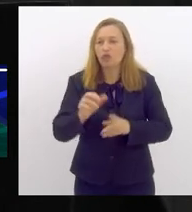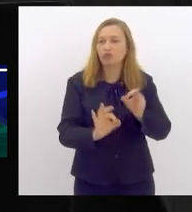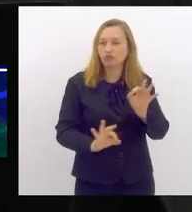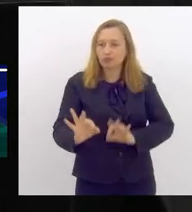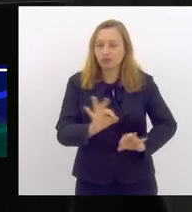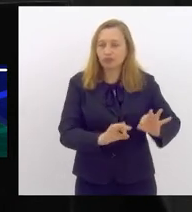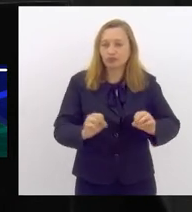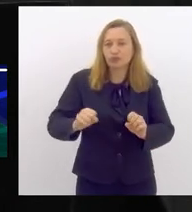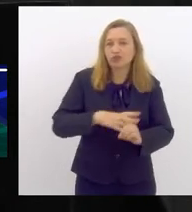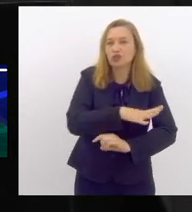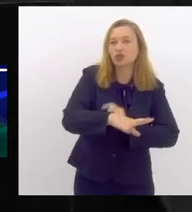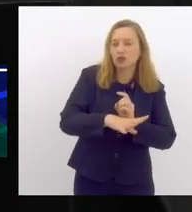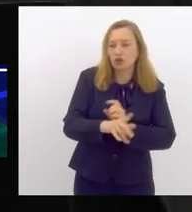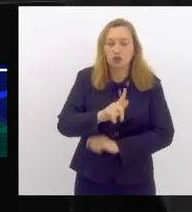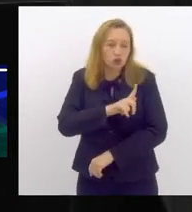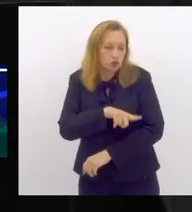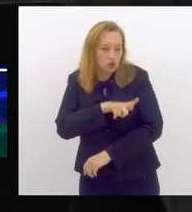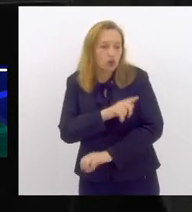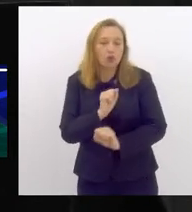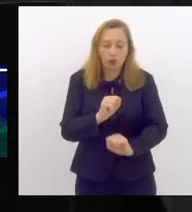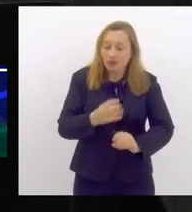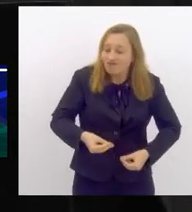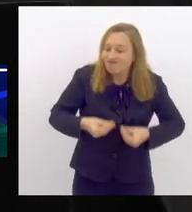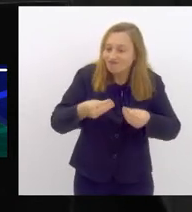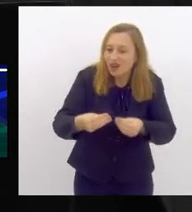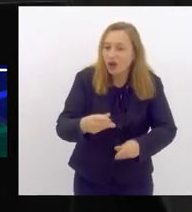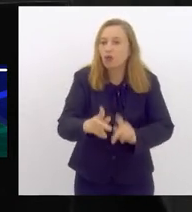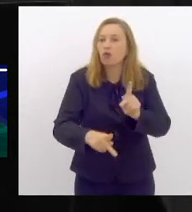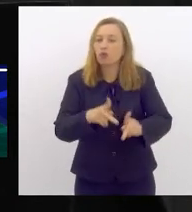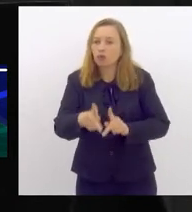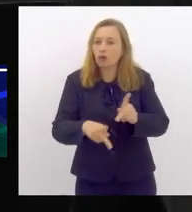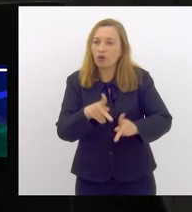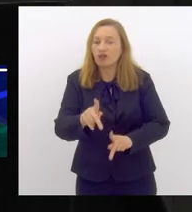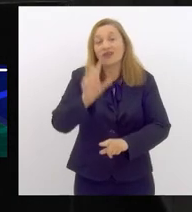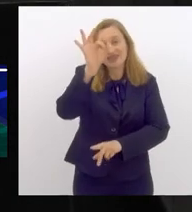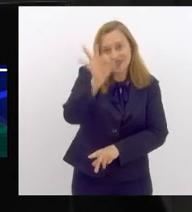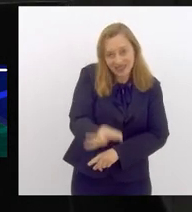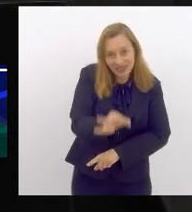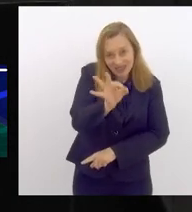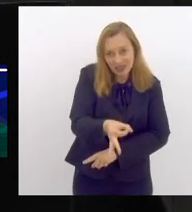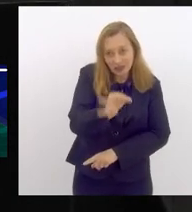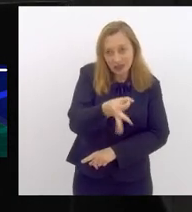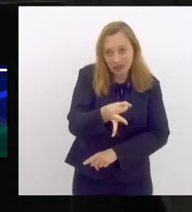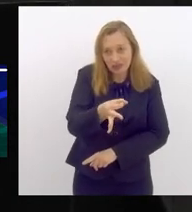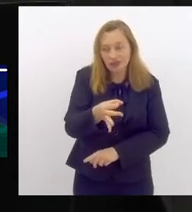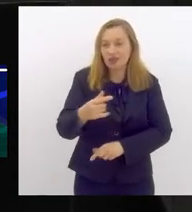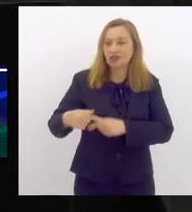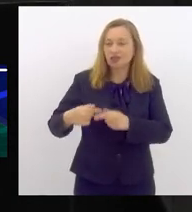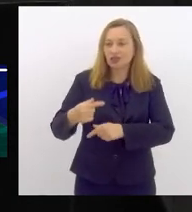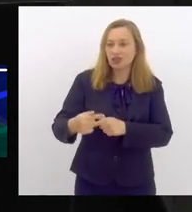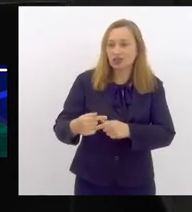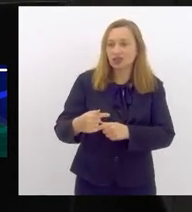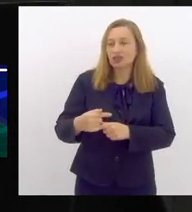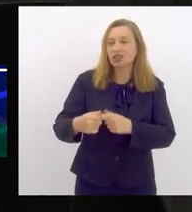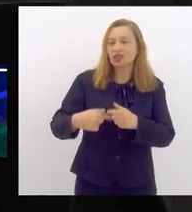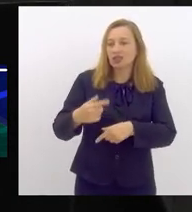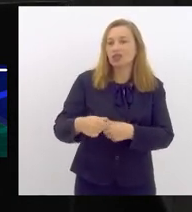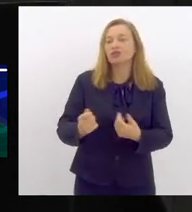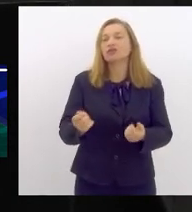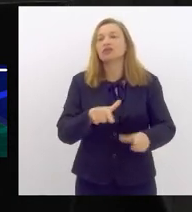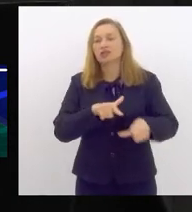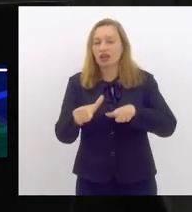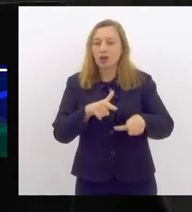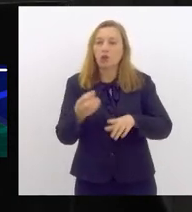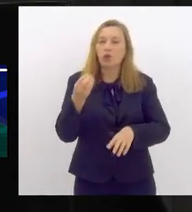social que um gestor pode entregar a sua população é justamente a geração de emprego e oportunidades